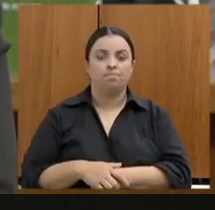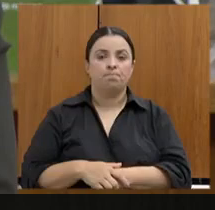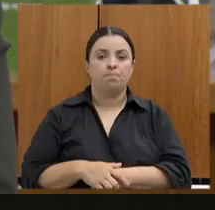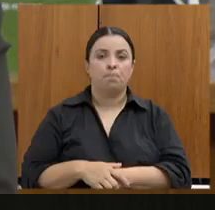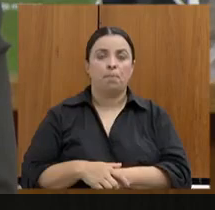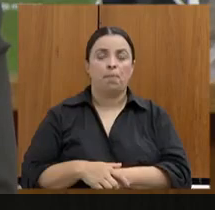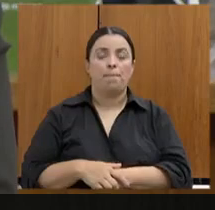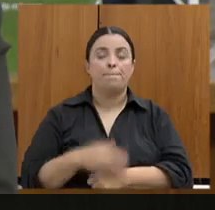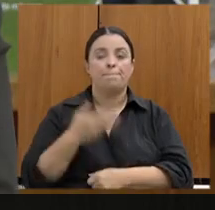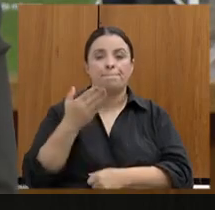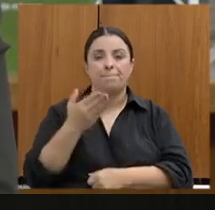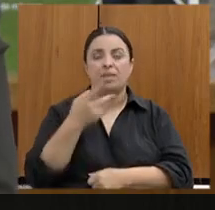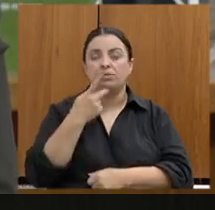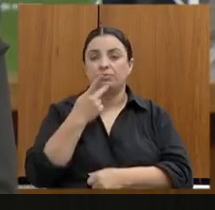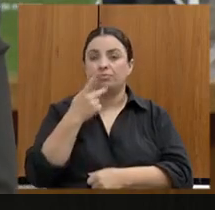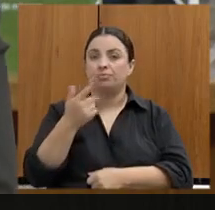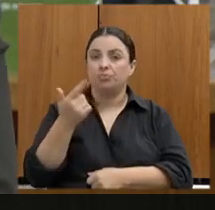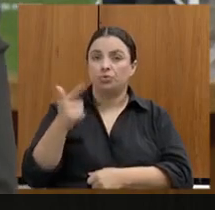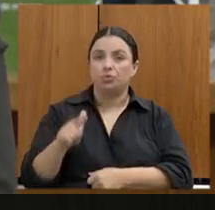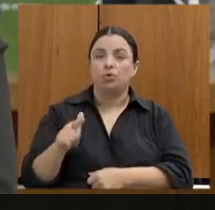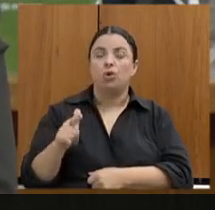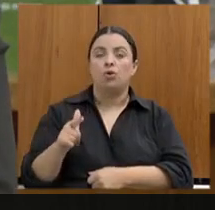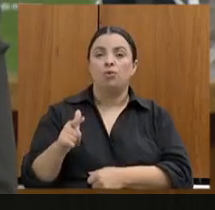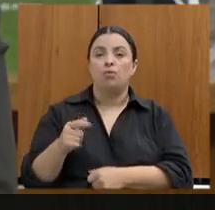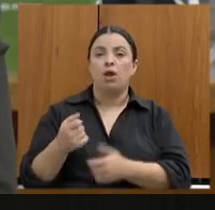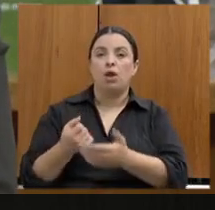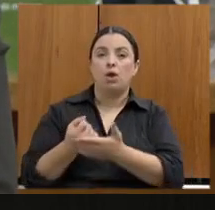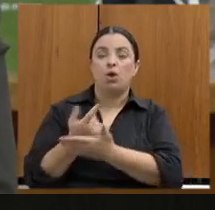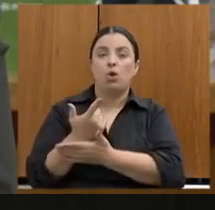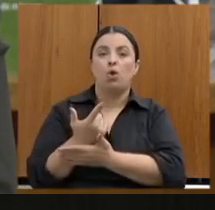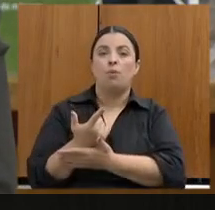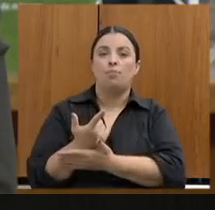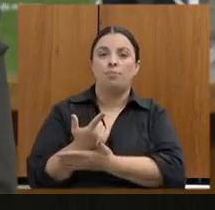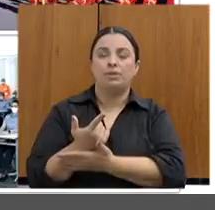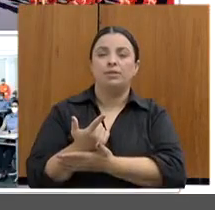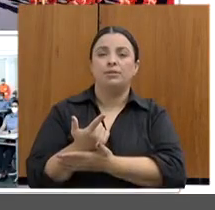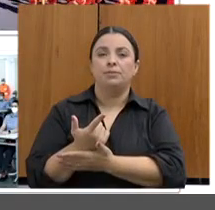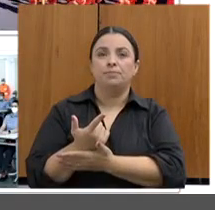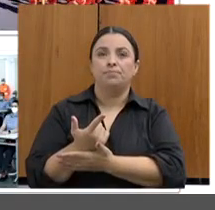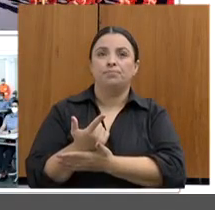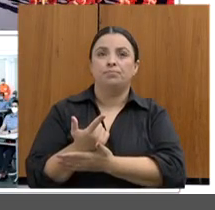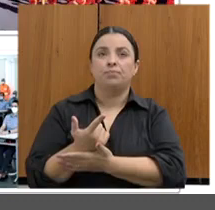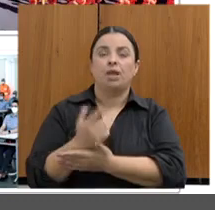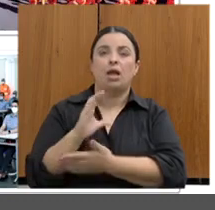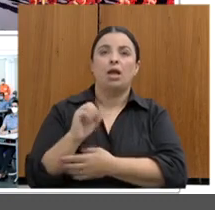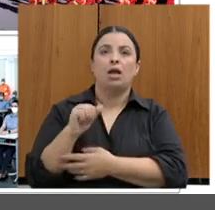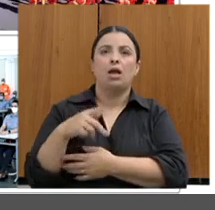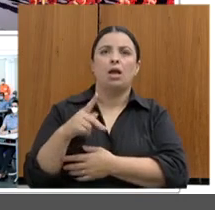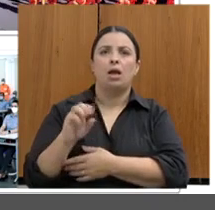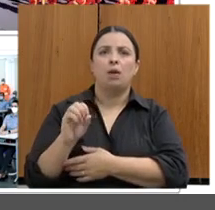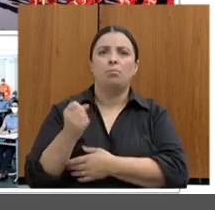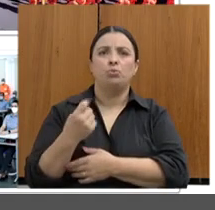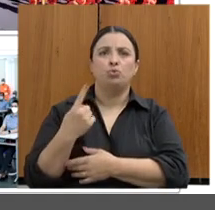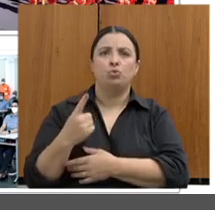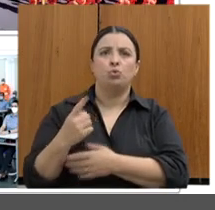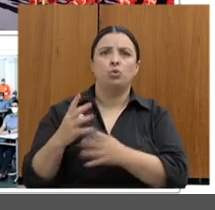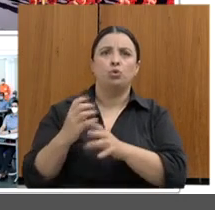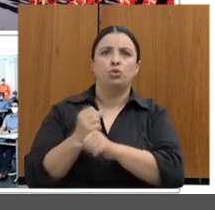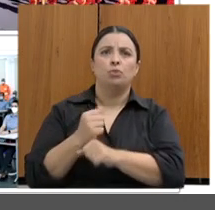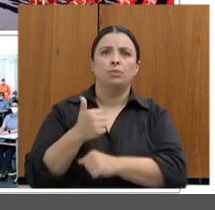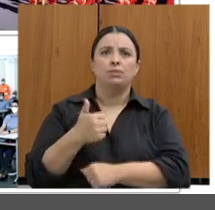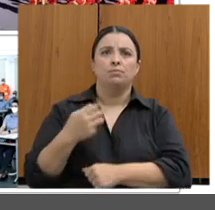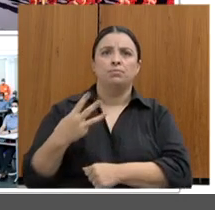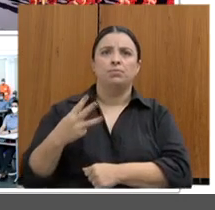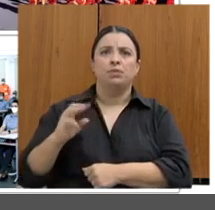E destaco aí novamente aquisição do imóvel da academia de Bombeiros Militar Campos um em um total de 130 milhões